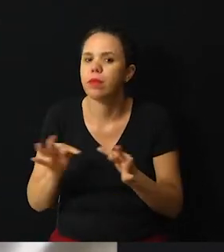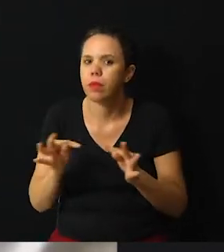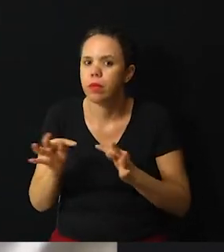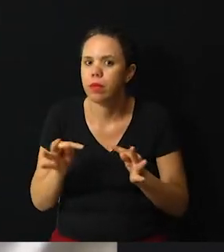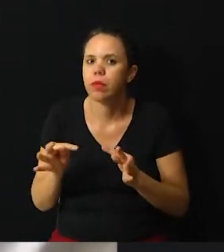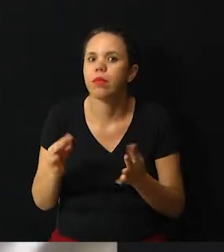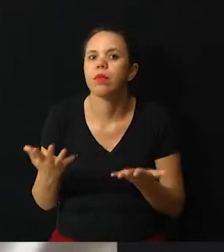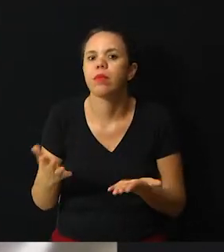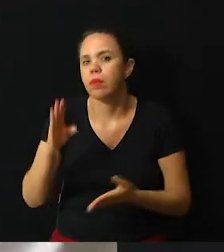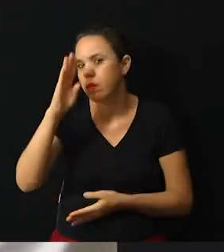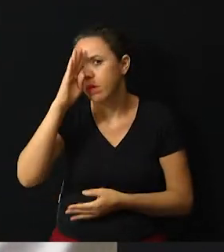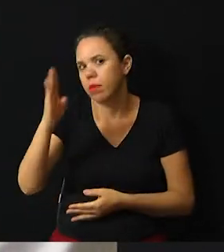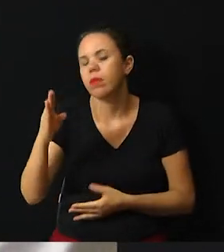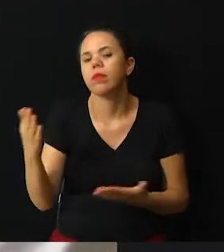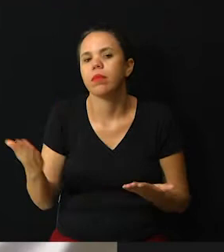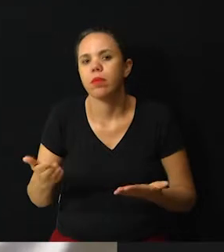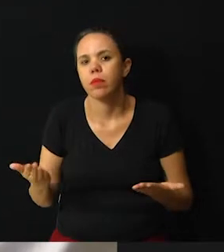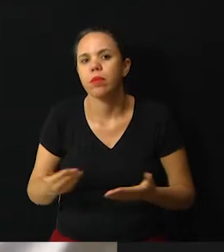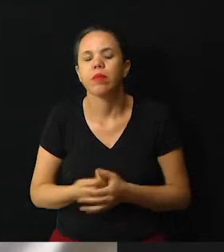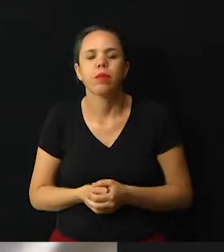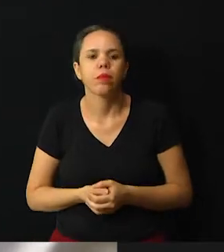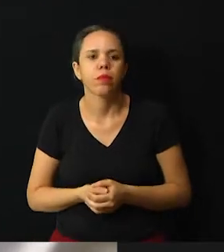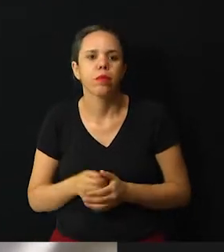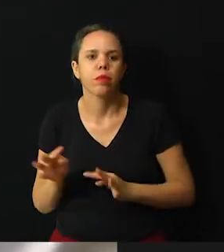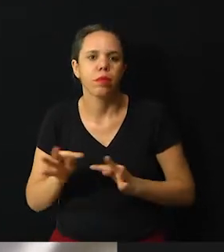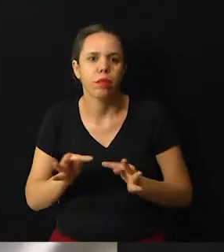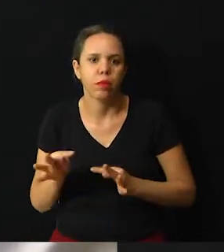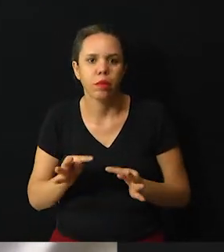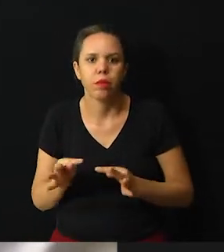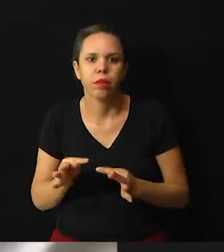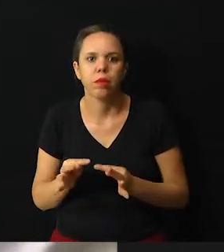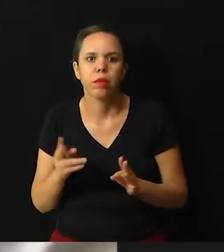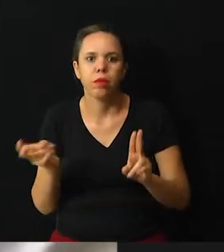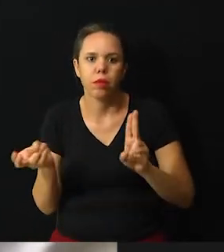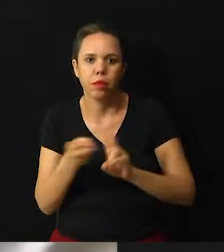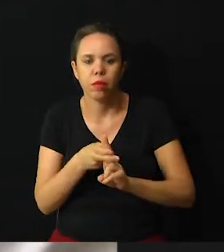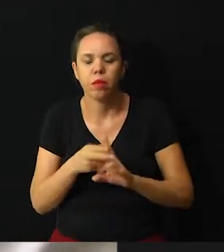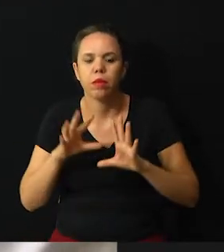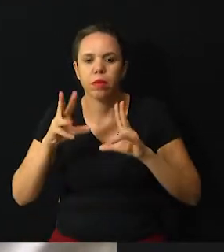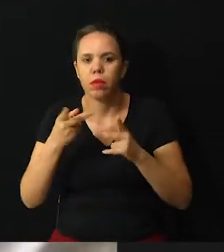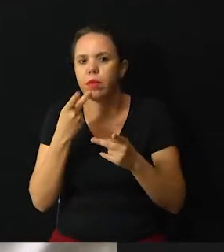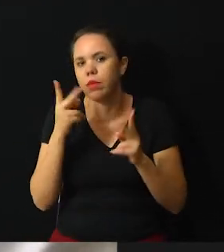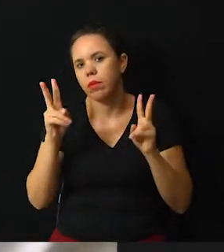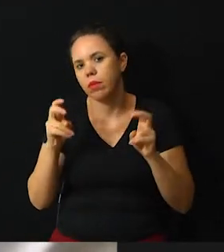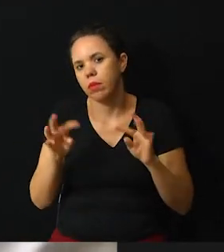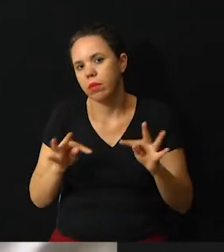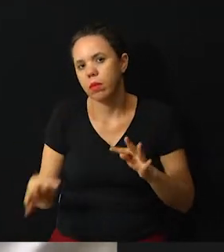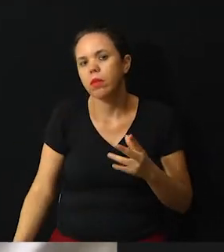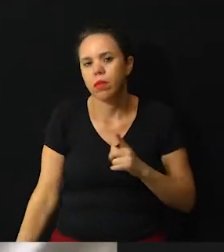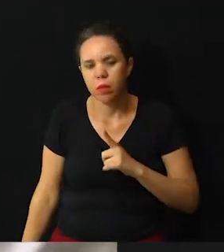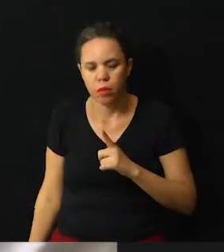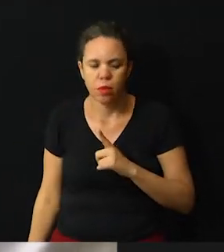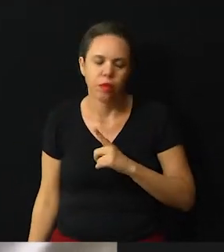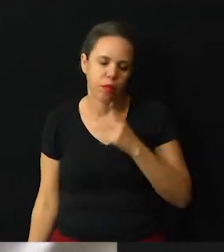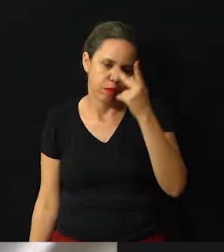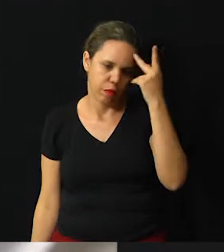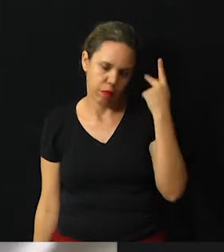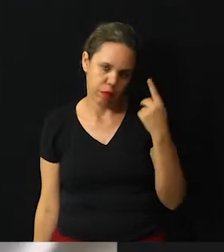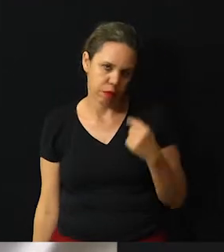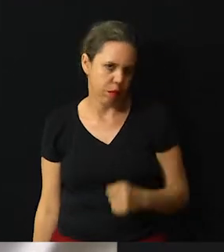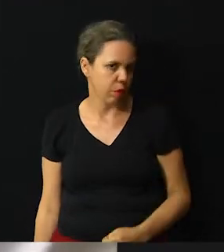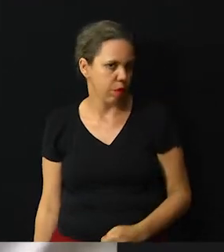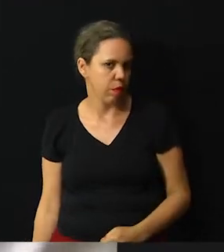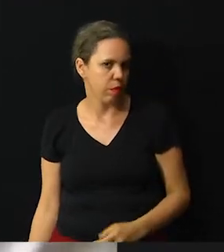o tratamento, e o principal, hoje em dia, o tratamento está no SUS também. Tudo que eu falei em relação ao tratamento está no SUS. Então, o paciente